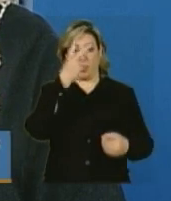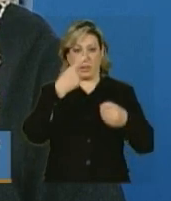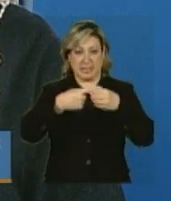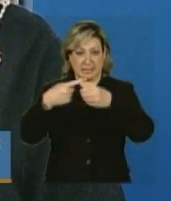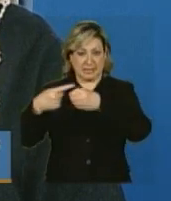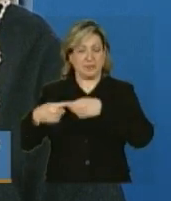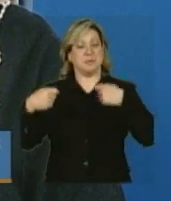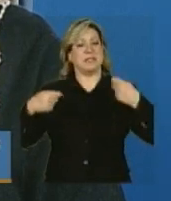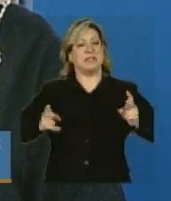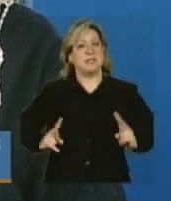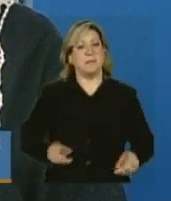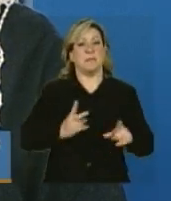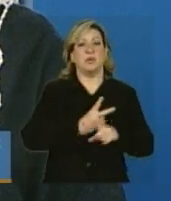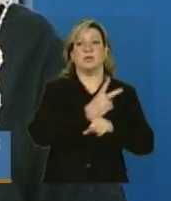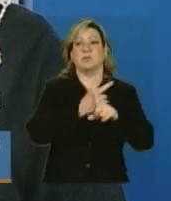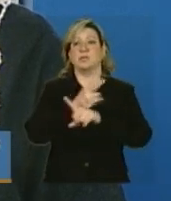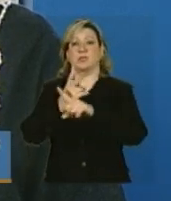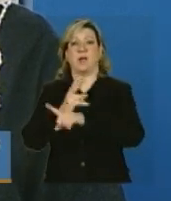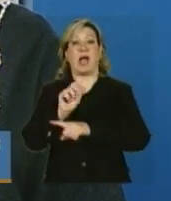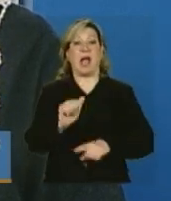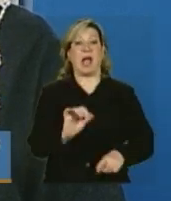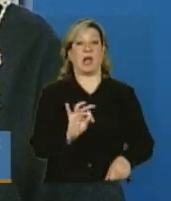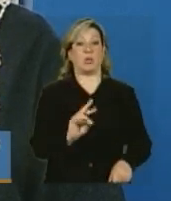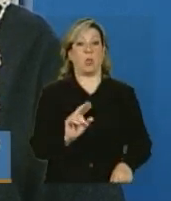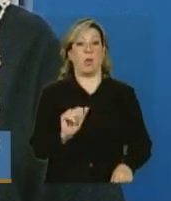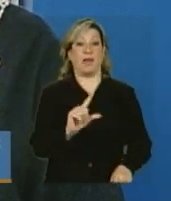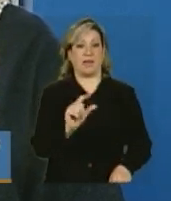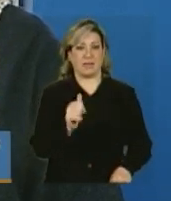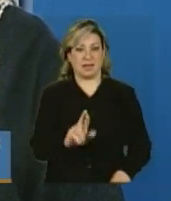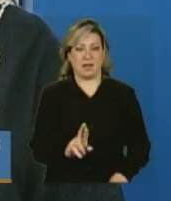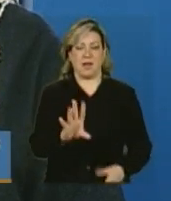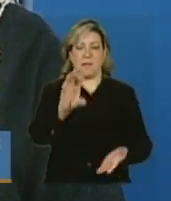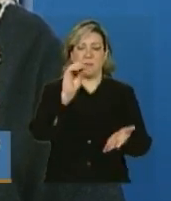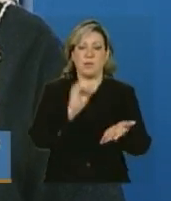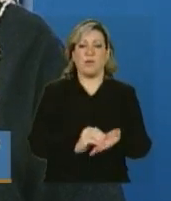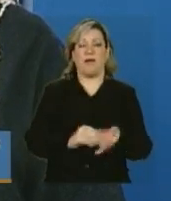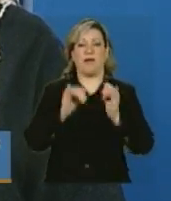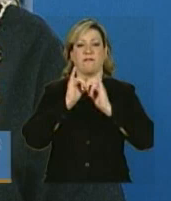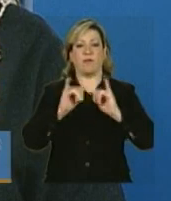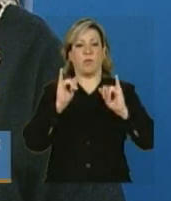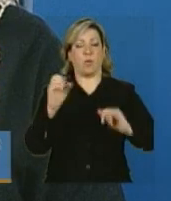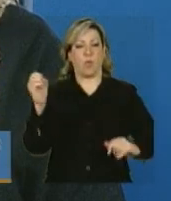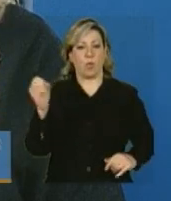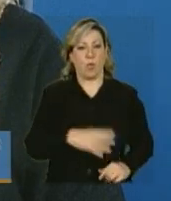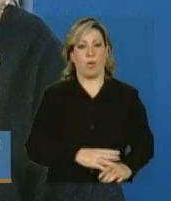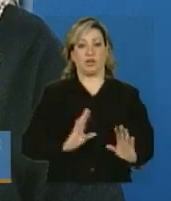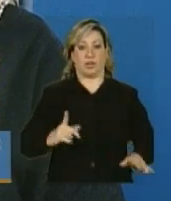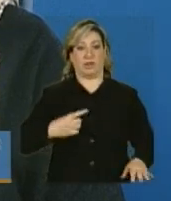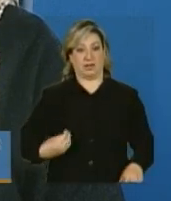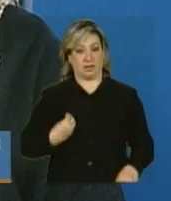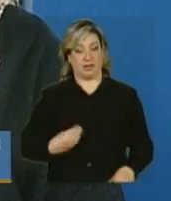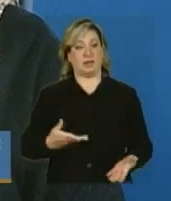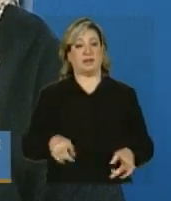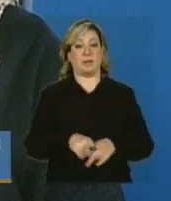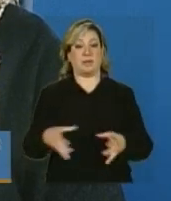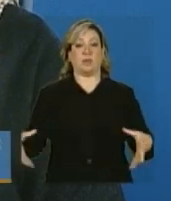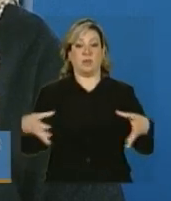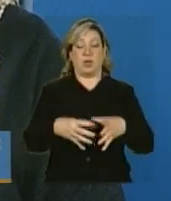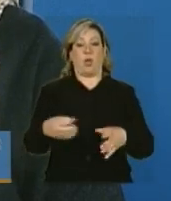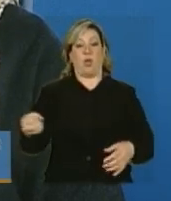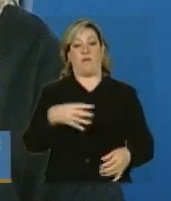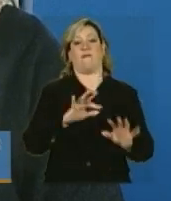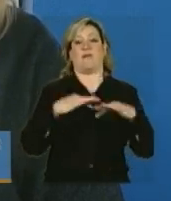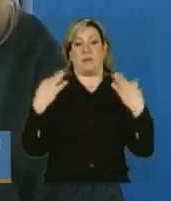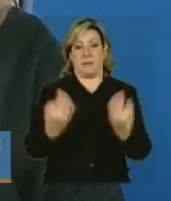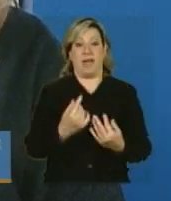buscando atualizar os cadastros já existentes e também a inclusão de novas famílias. Cada vez